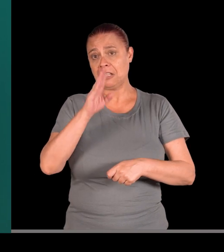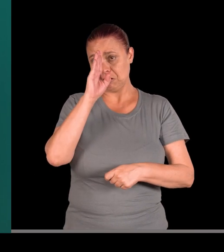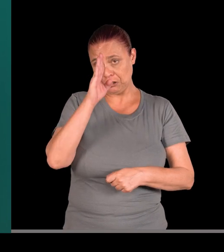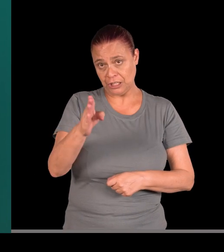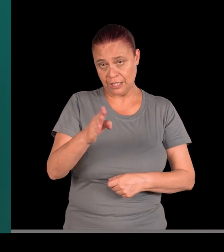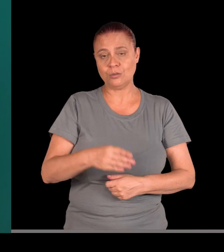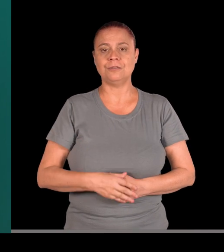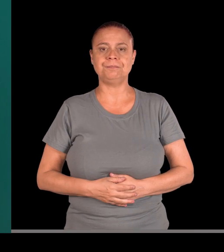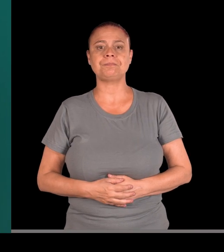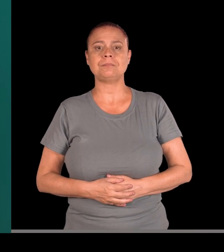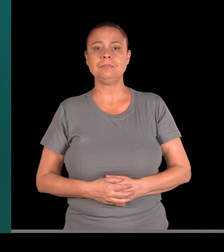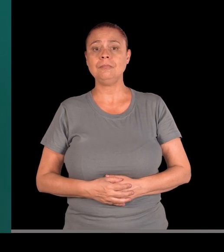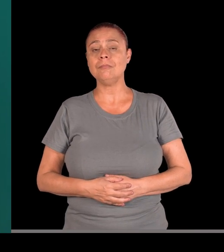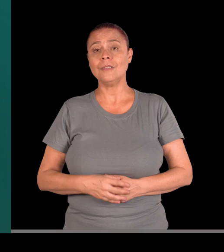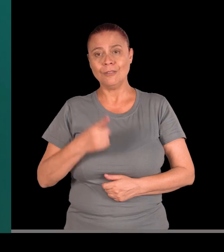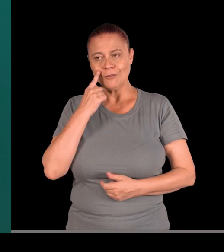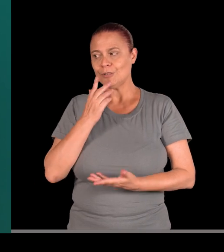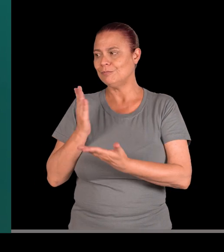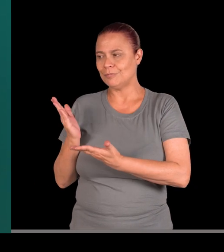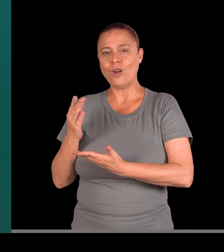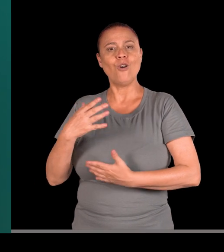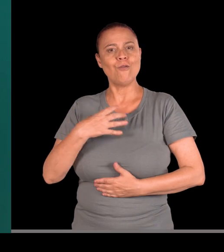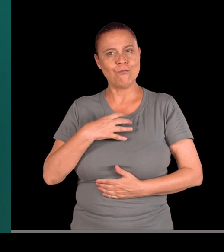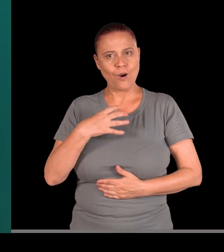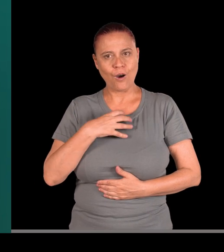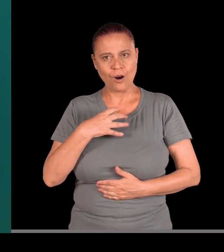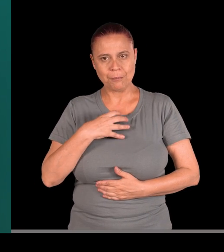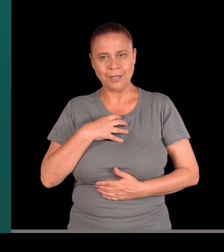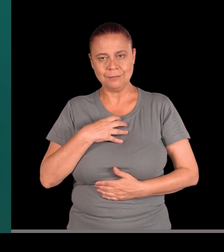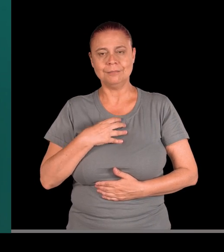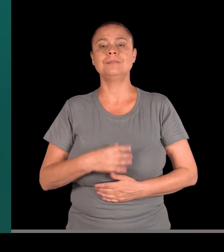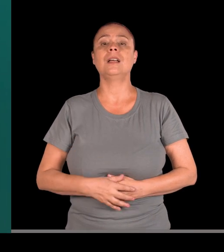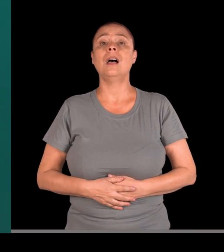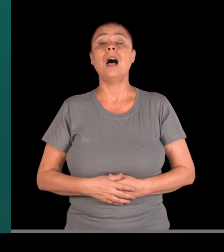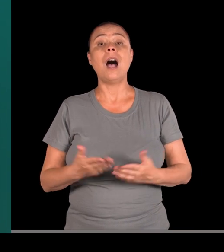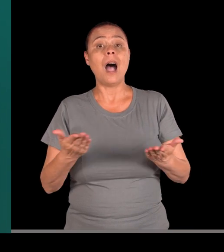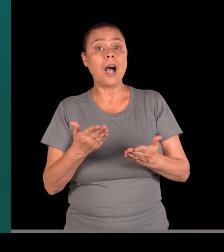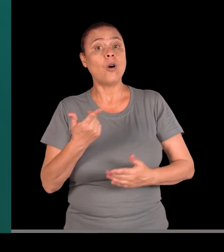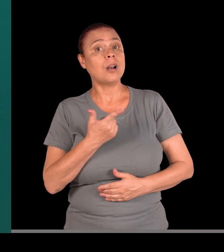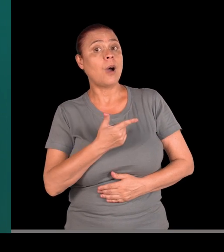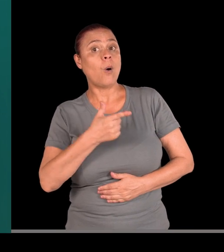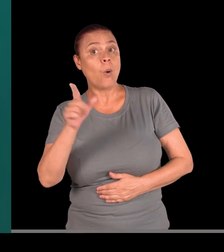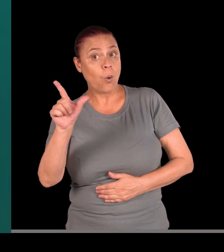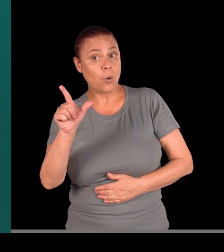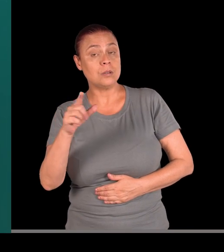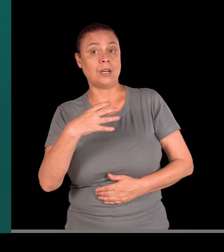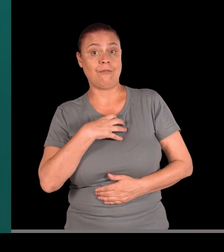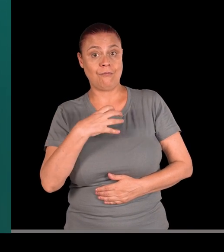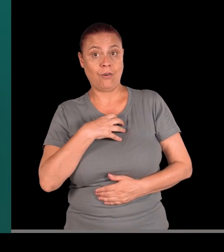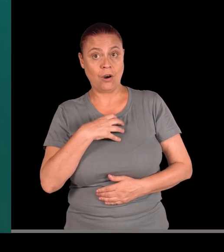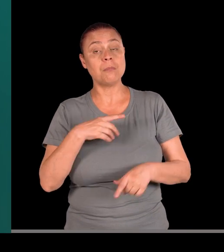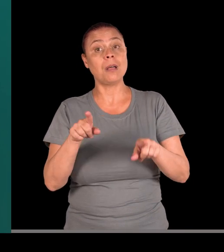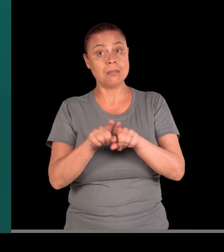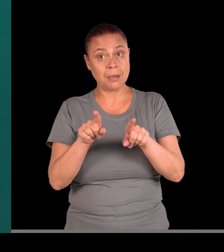Então, poderia simplificar direto. Esta foi uma das maneiras, encontrando a fração equivalente. Uma outra maneira de também encontrar a